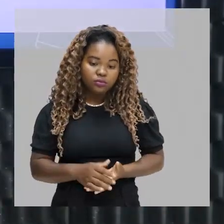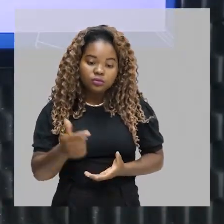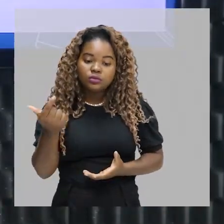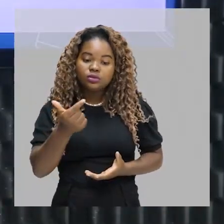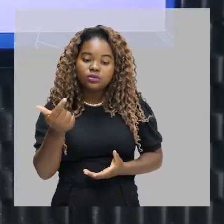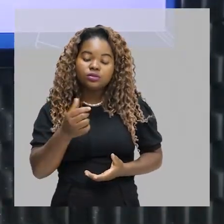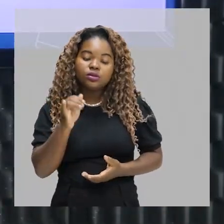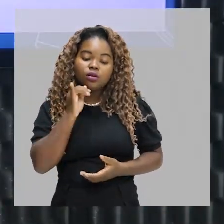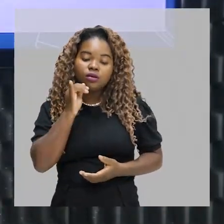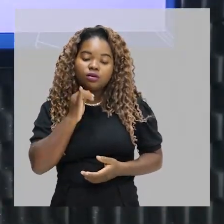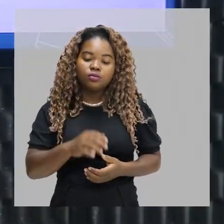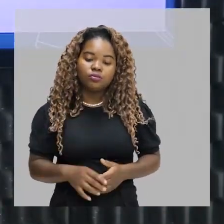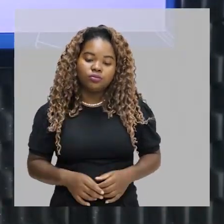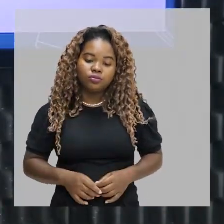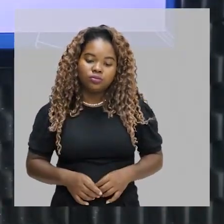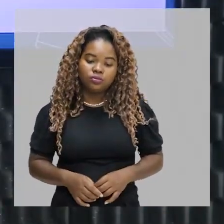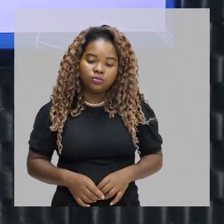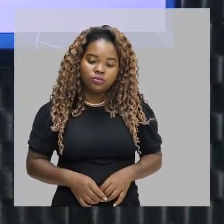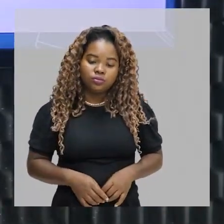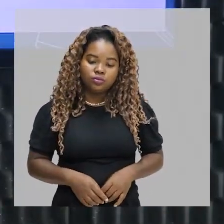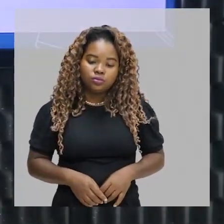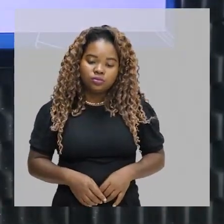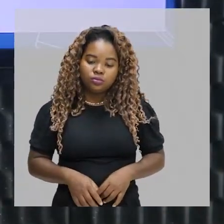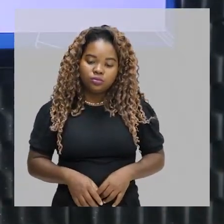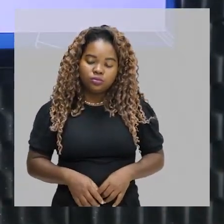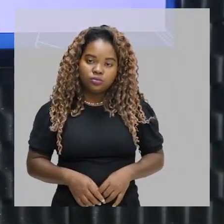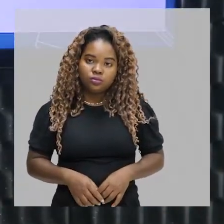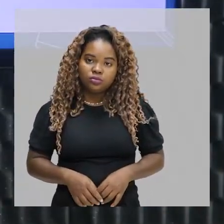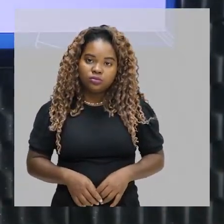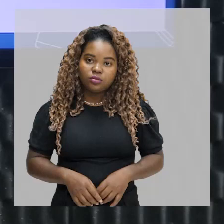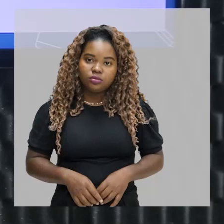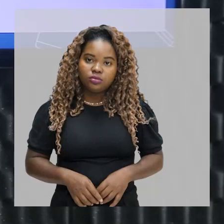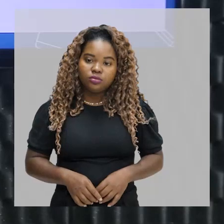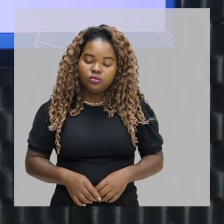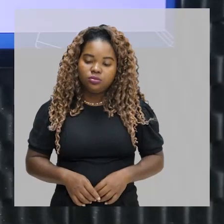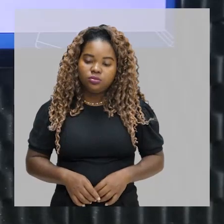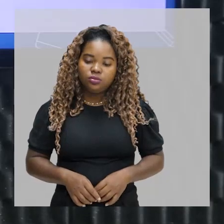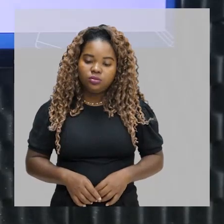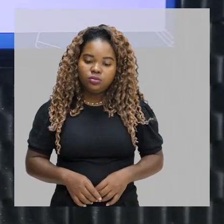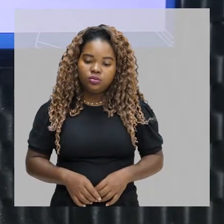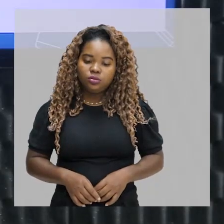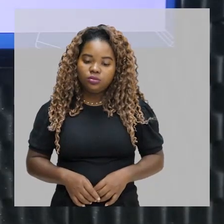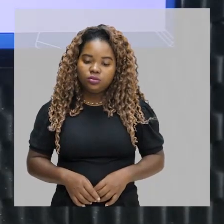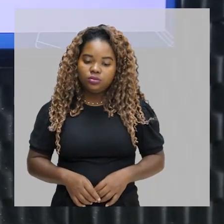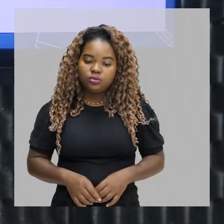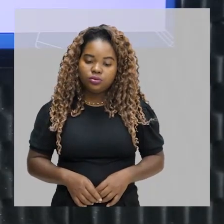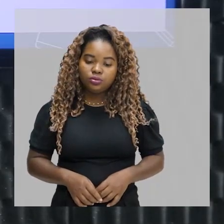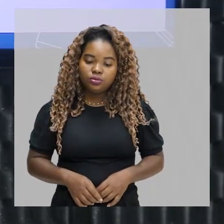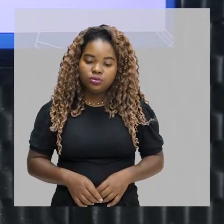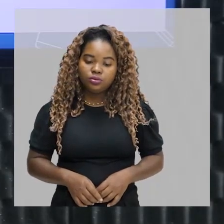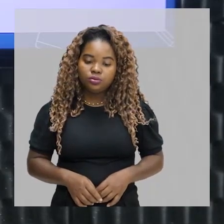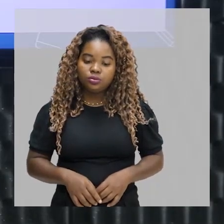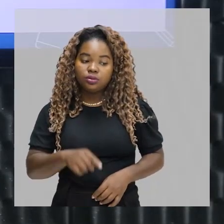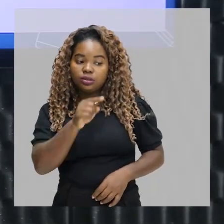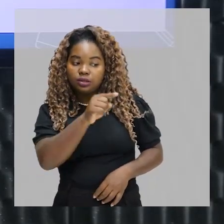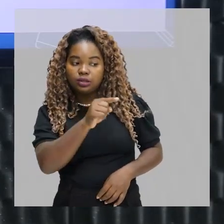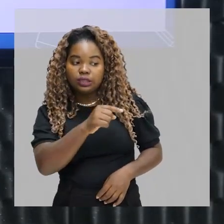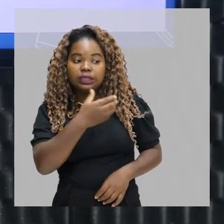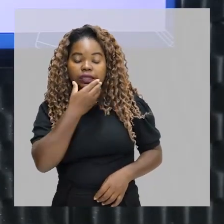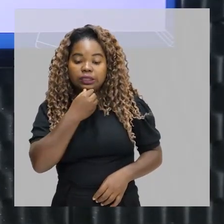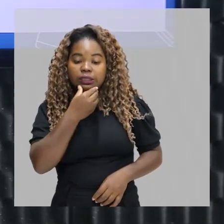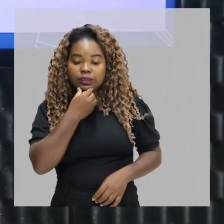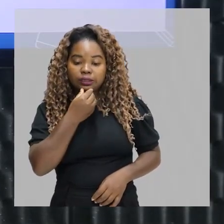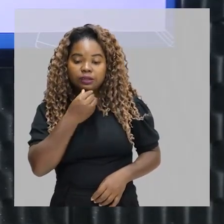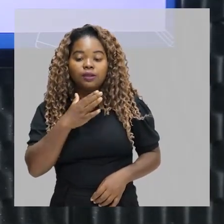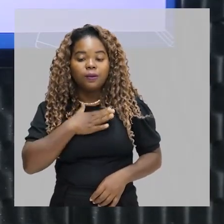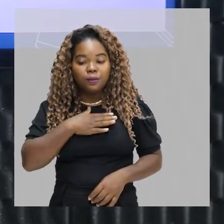No exemplo de baixo, that is the man who is my English teacher. Aquele é o homem que é